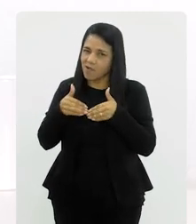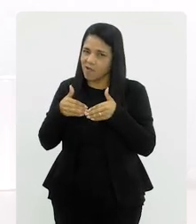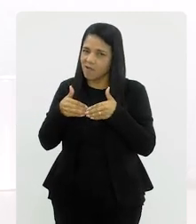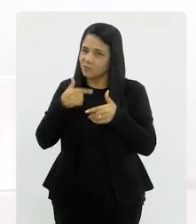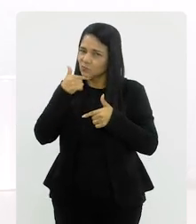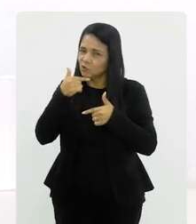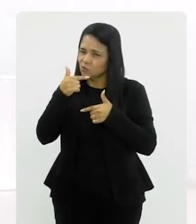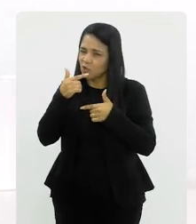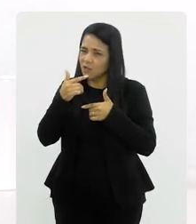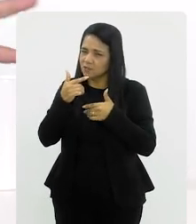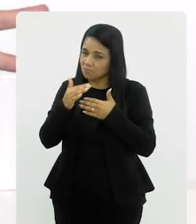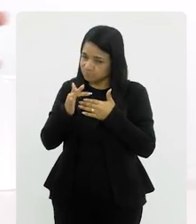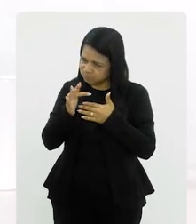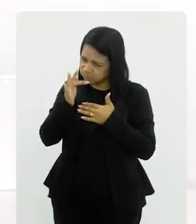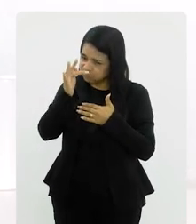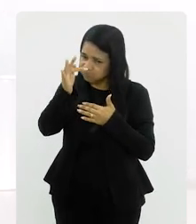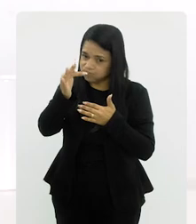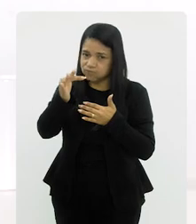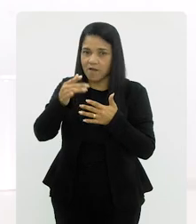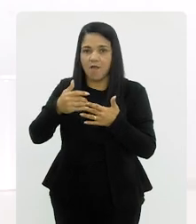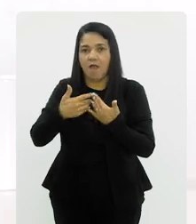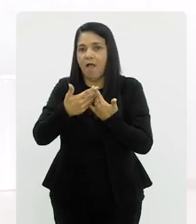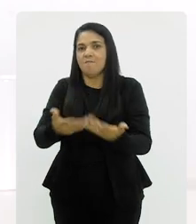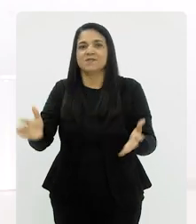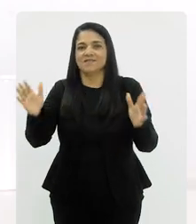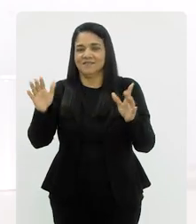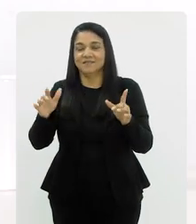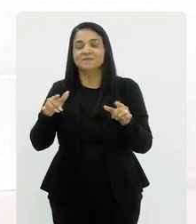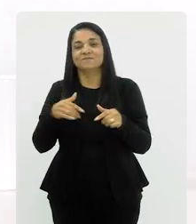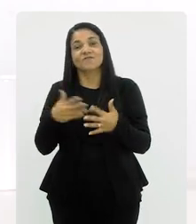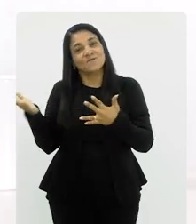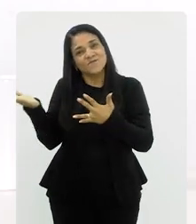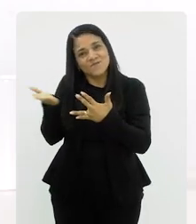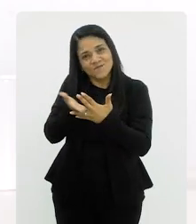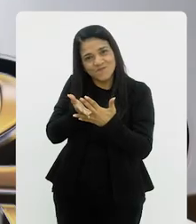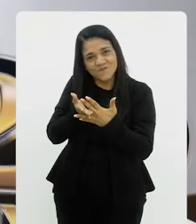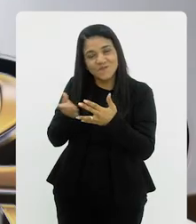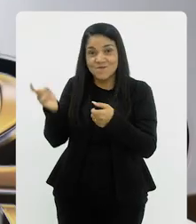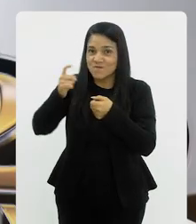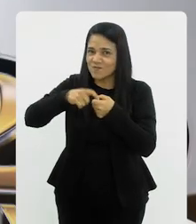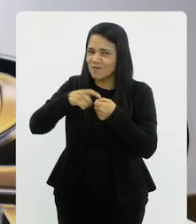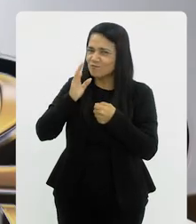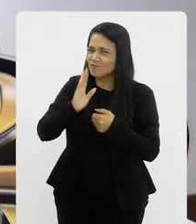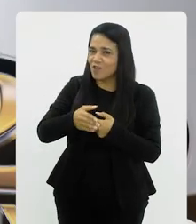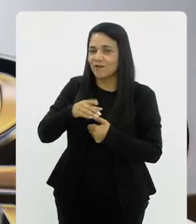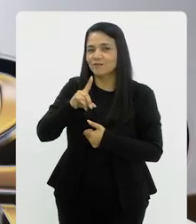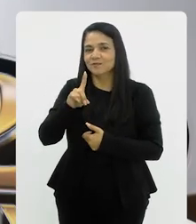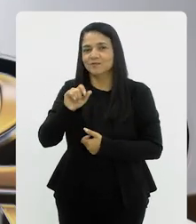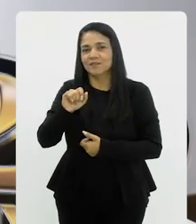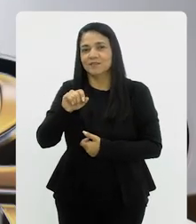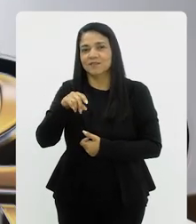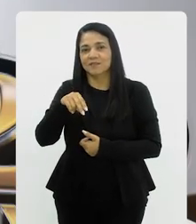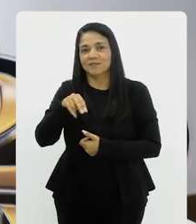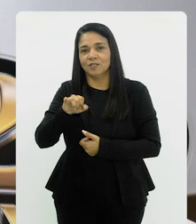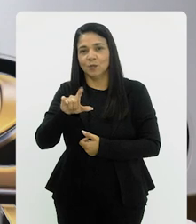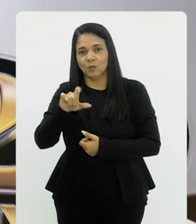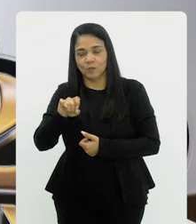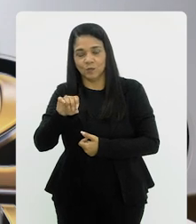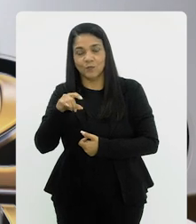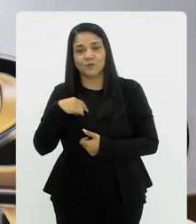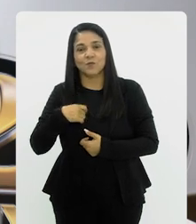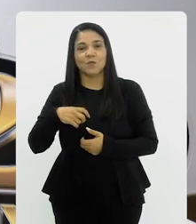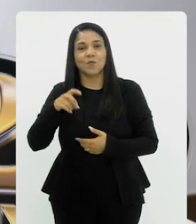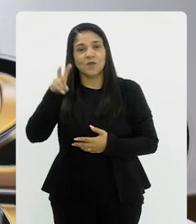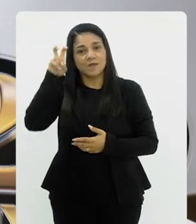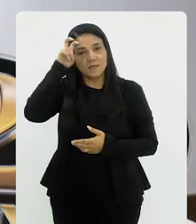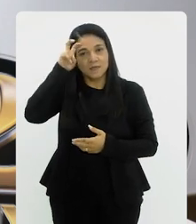do casulo e falar, não, também não adianta... Pensar muito alto nesse momento. Exatamente. Vamos fazer um breve intervalo e voltamos já com